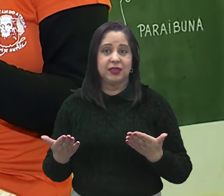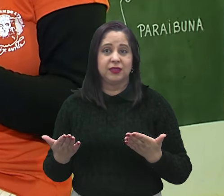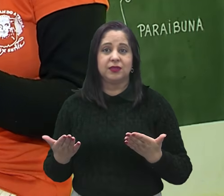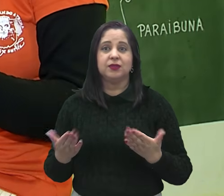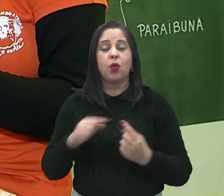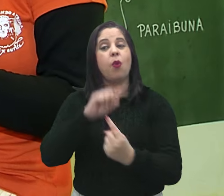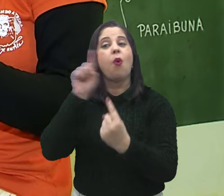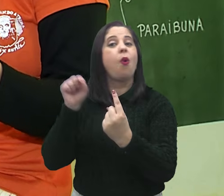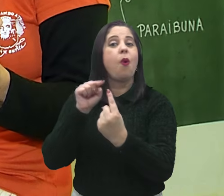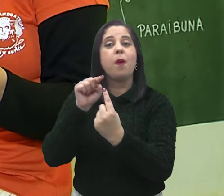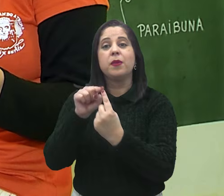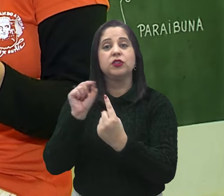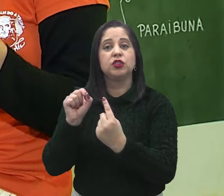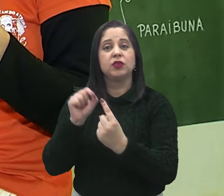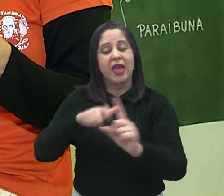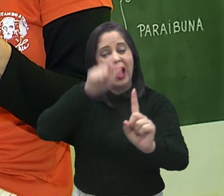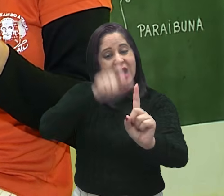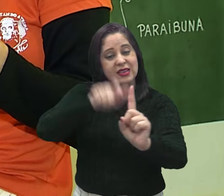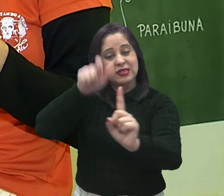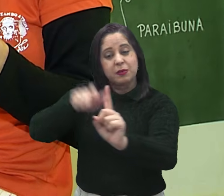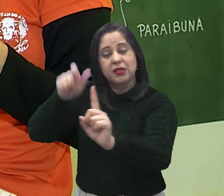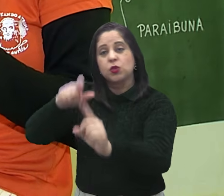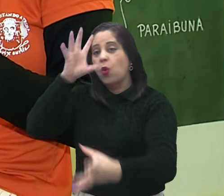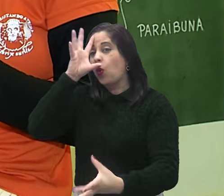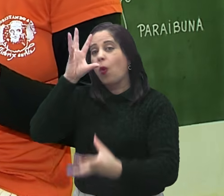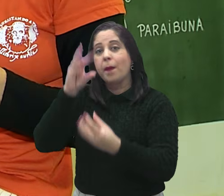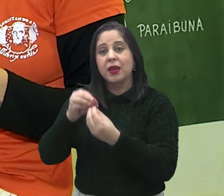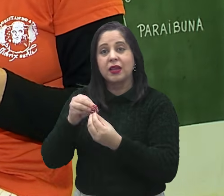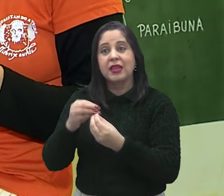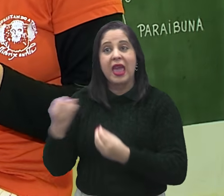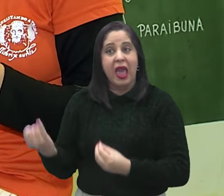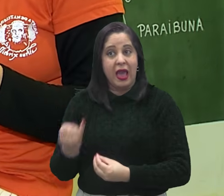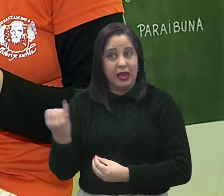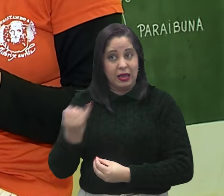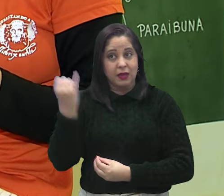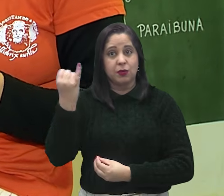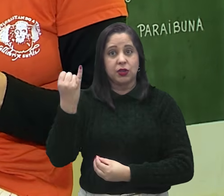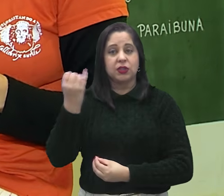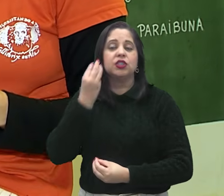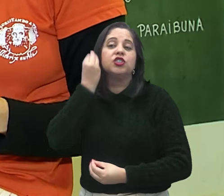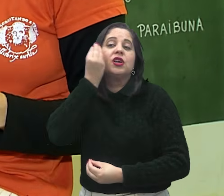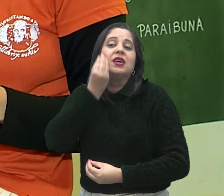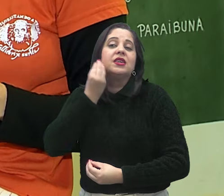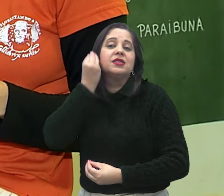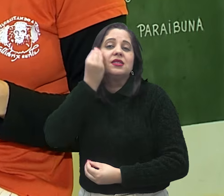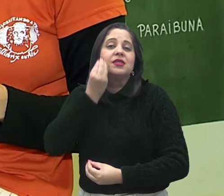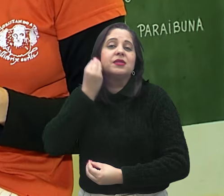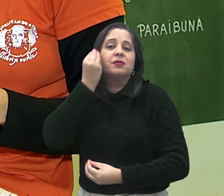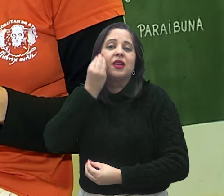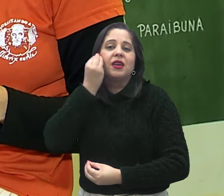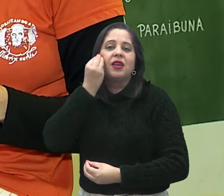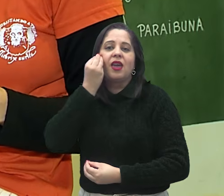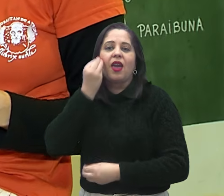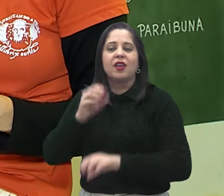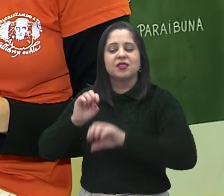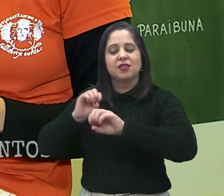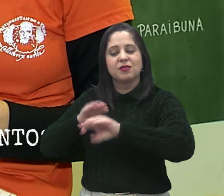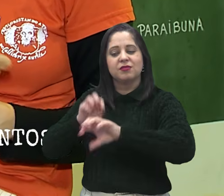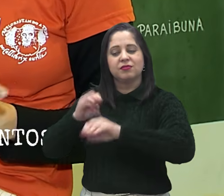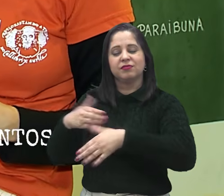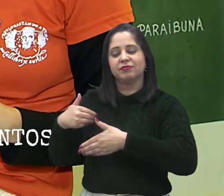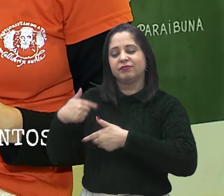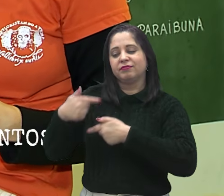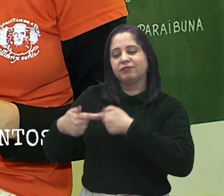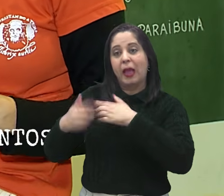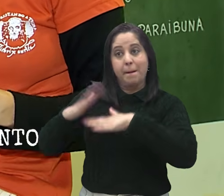consigam entender a importância dos seus saberes e o quanto isso é importante para que seja colocado em prática e